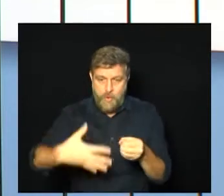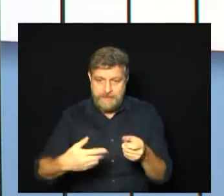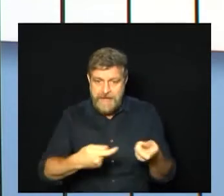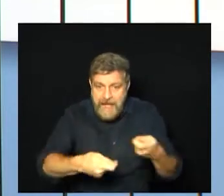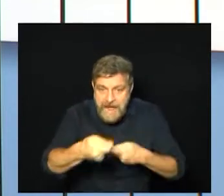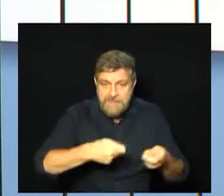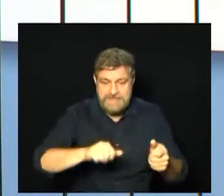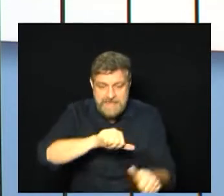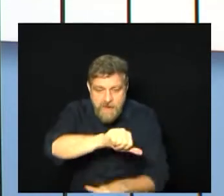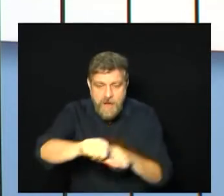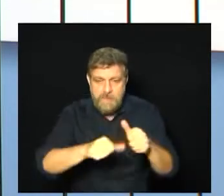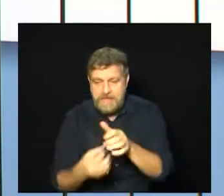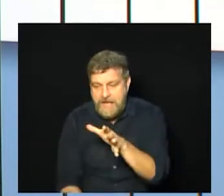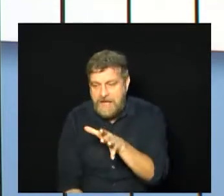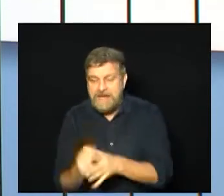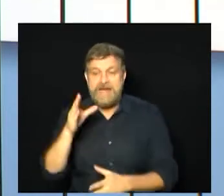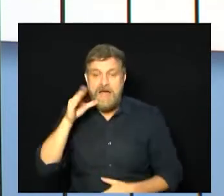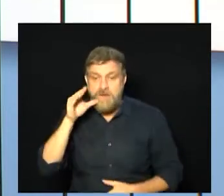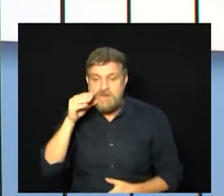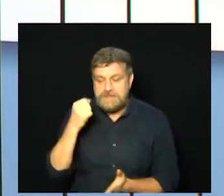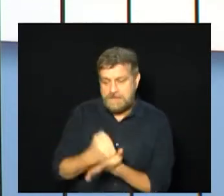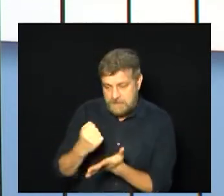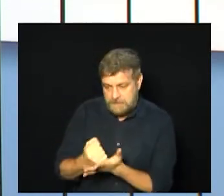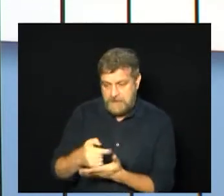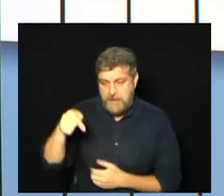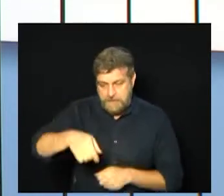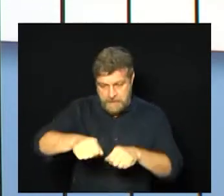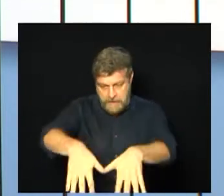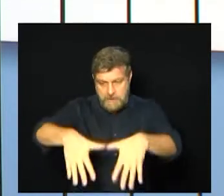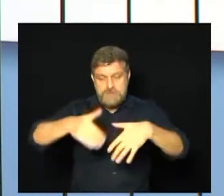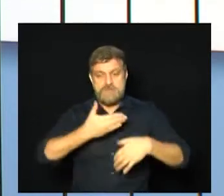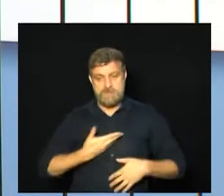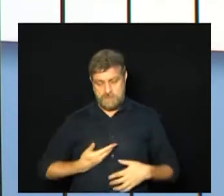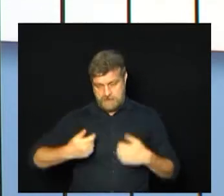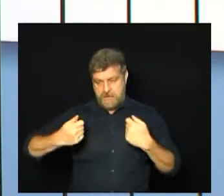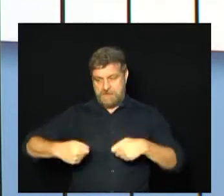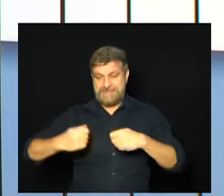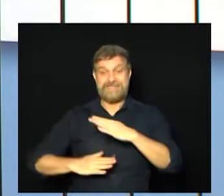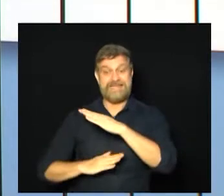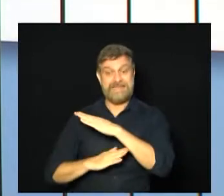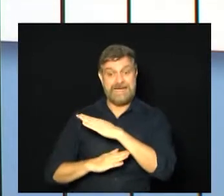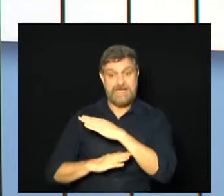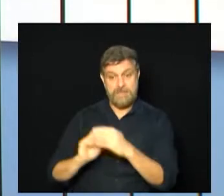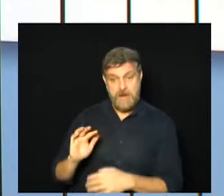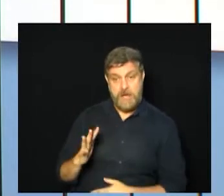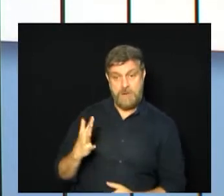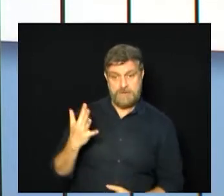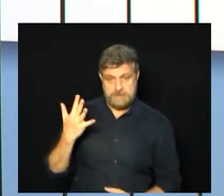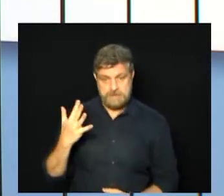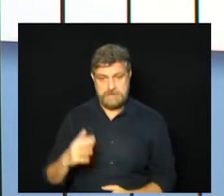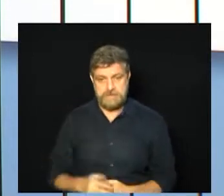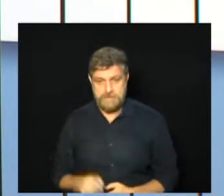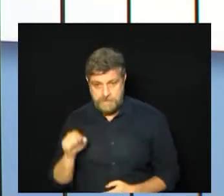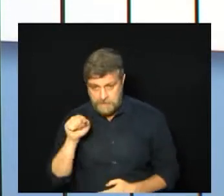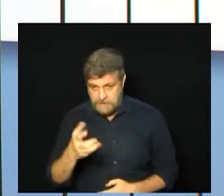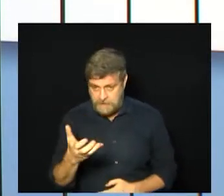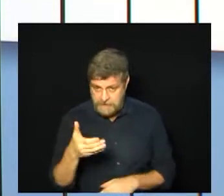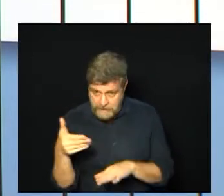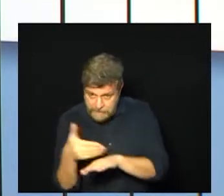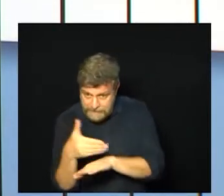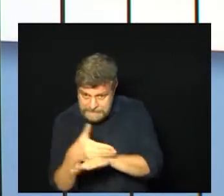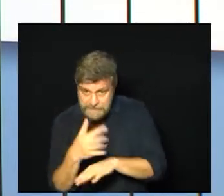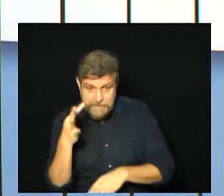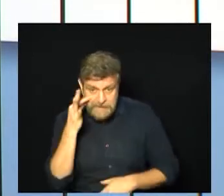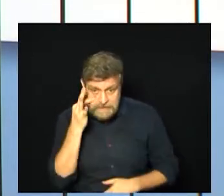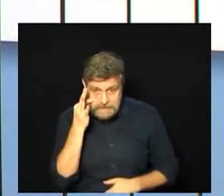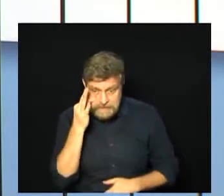administrativas, criação ou não de cargos, passem por audiências públicas aqui na Câmara Municipal de Campinas. Você quer participar ao